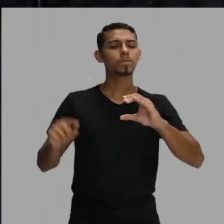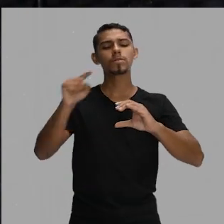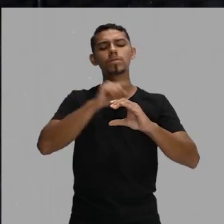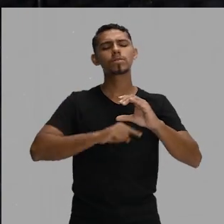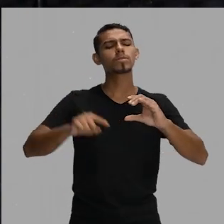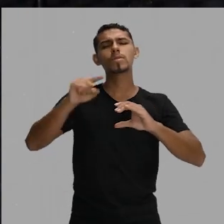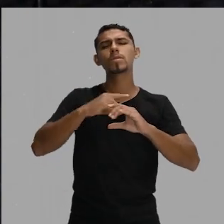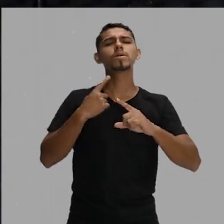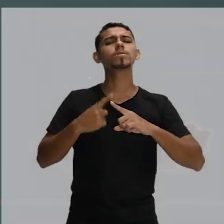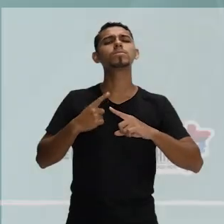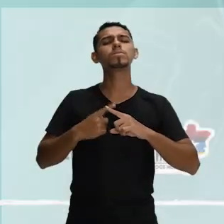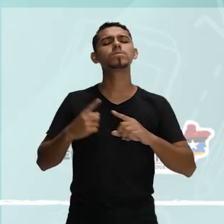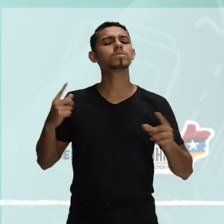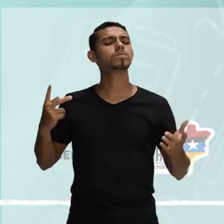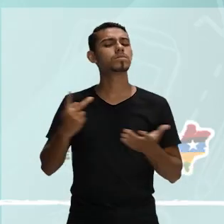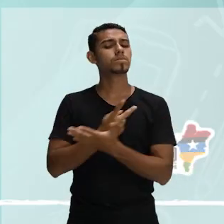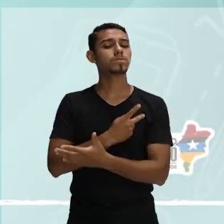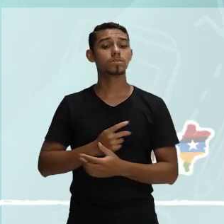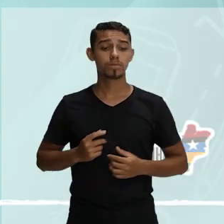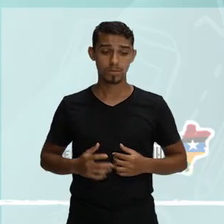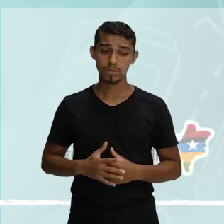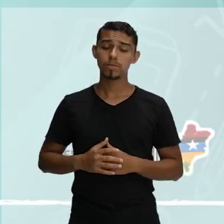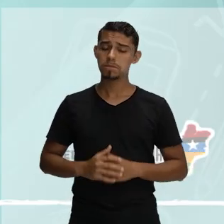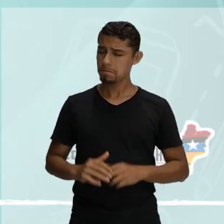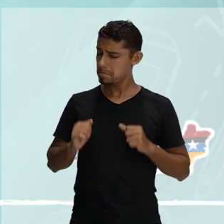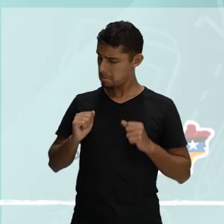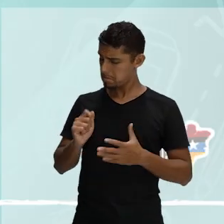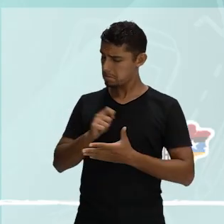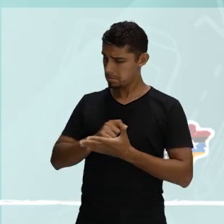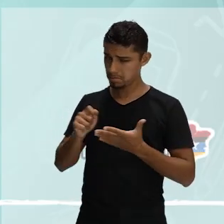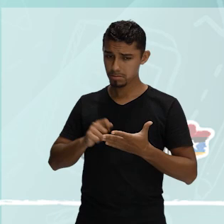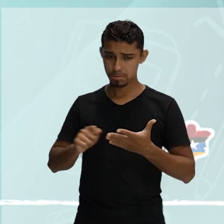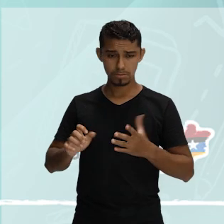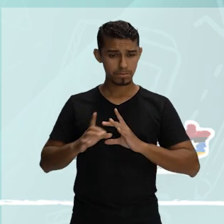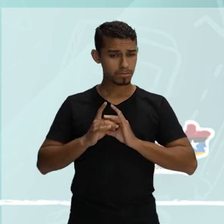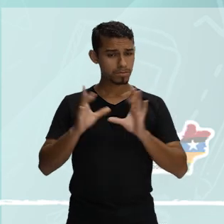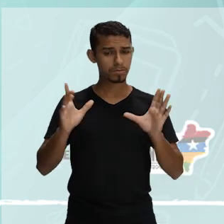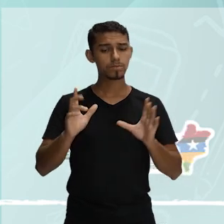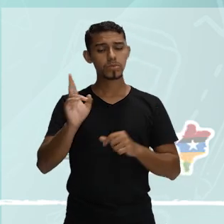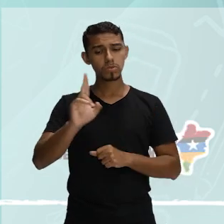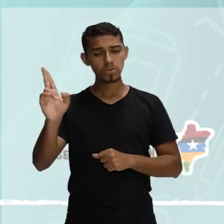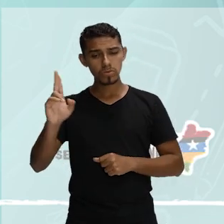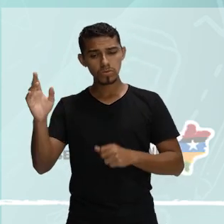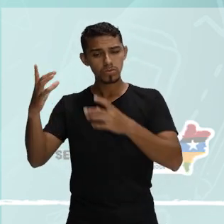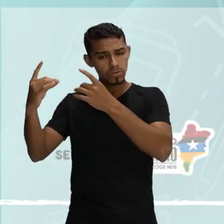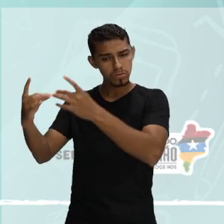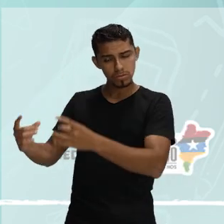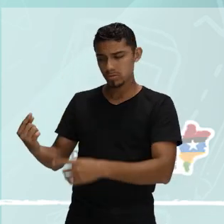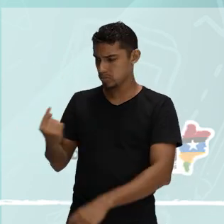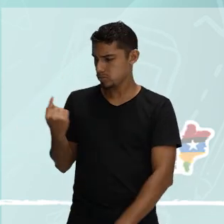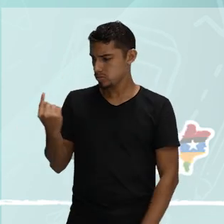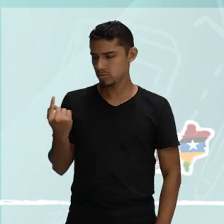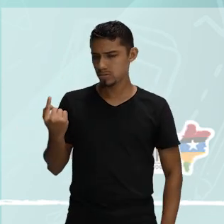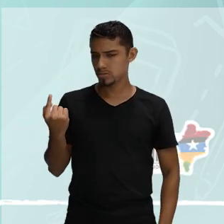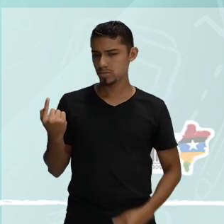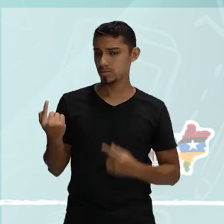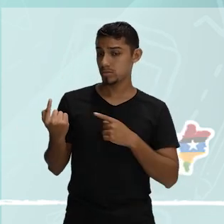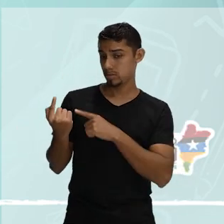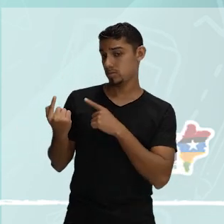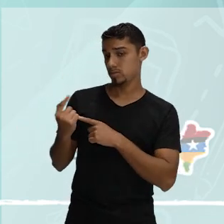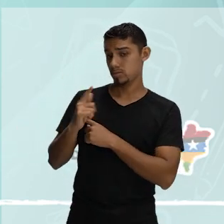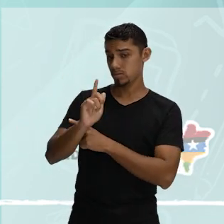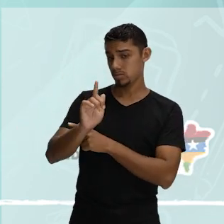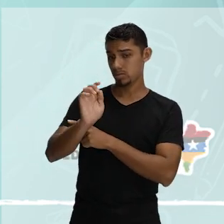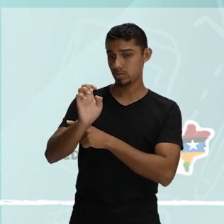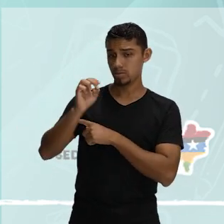C? Por que ela está errada? Ela diz o seguinte: pode-se escrever o nome da espécie sozinho quando o gênero